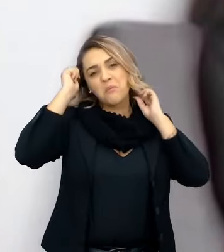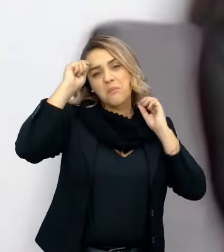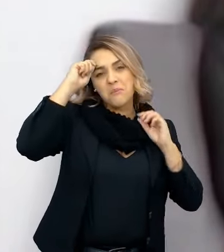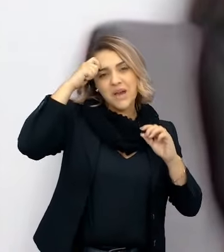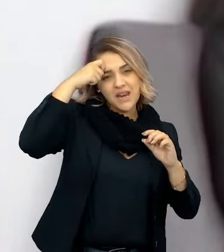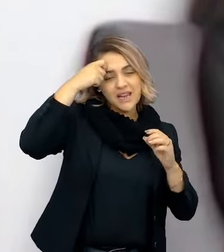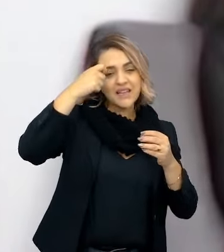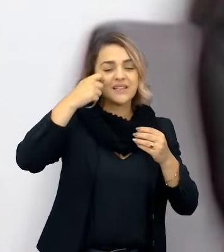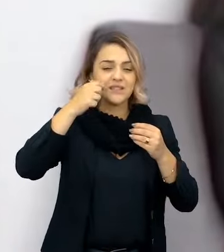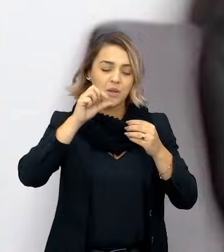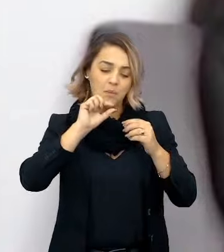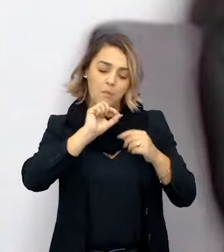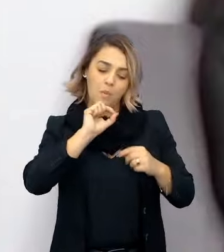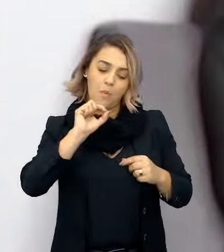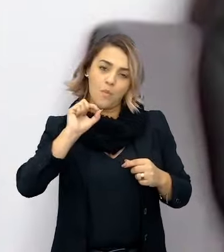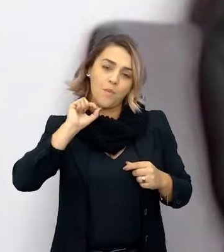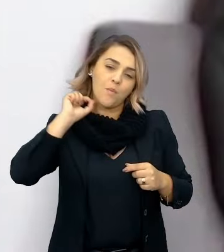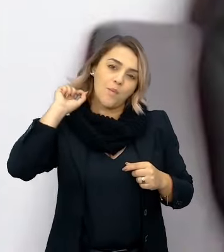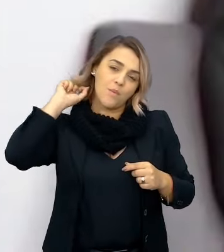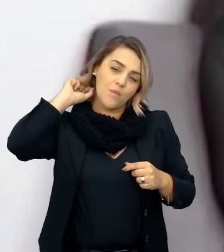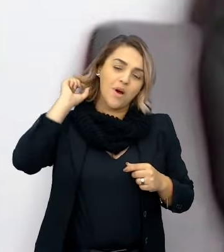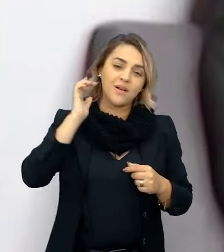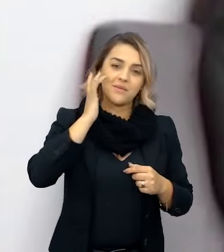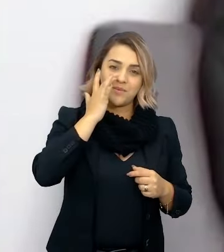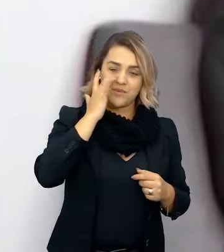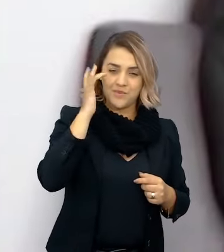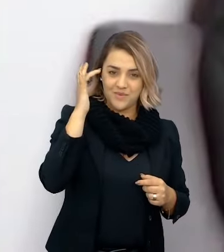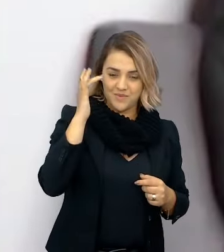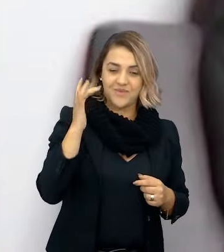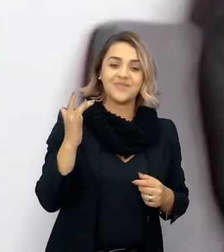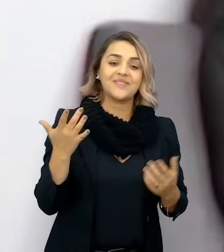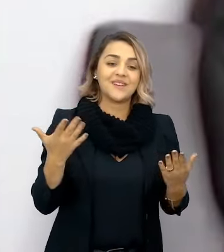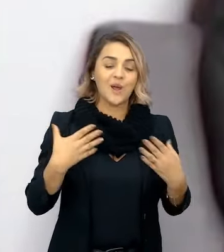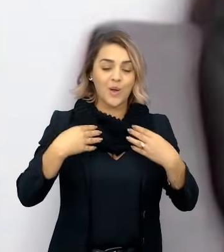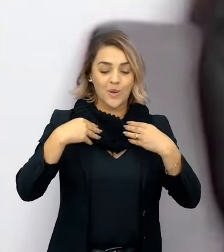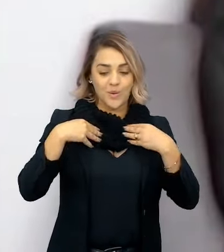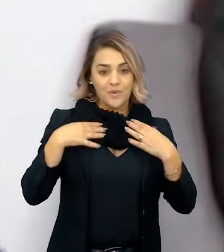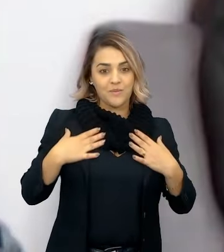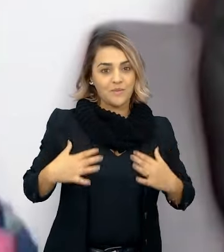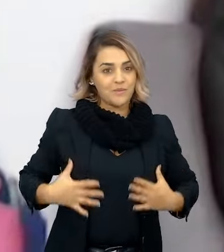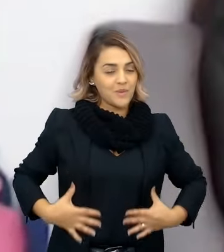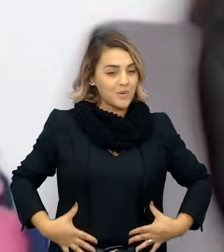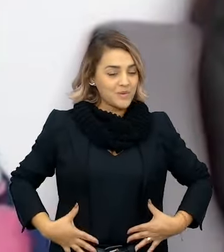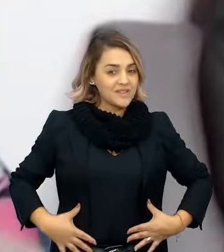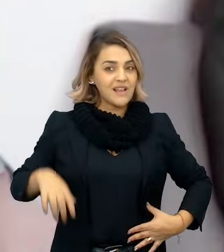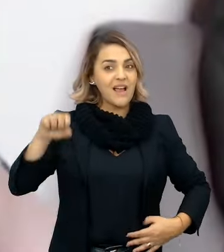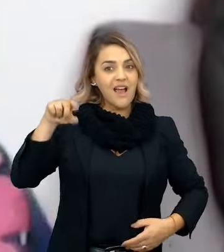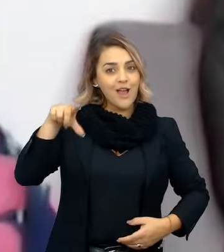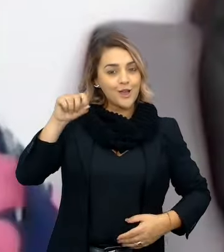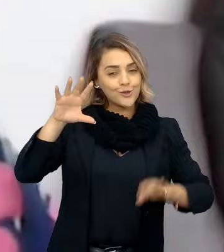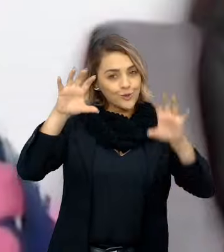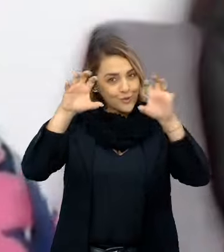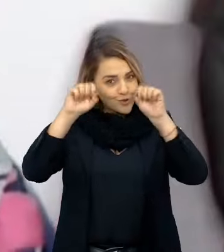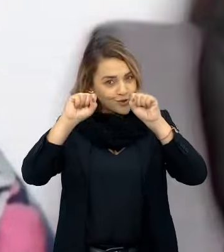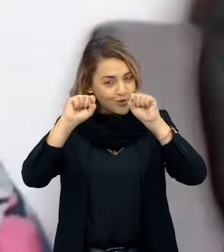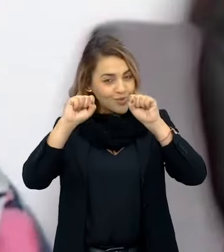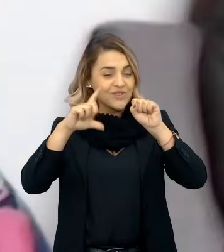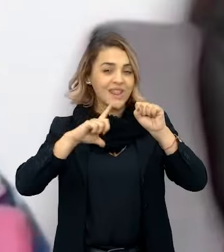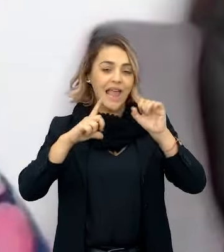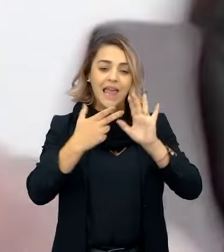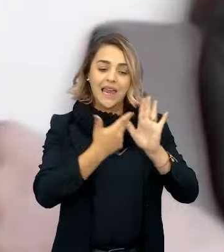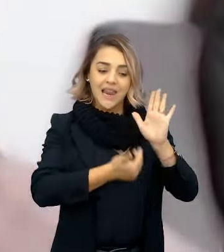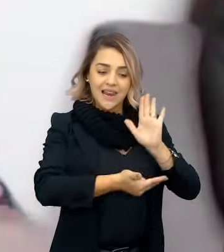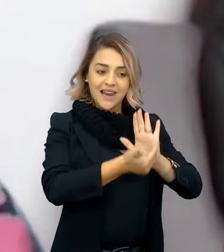preto com umas bolinhas douradas, a blusa que eu estou usando hoje é uma blusa azul marinho, e tem umas flores,